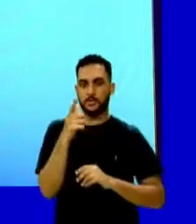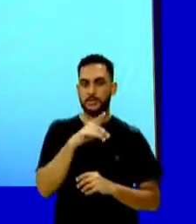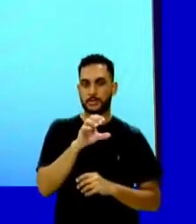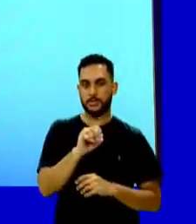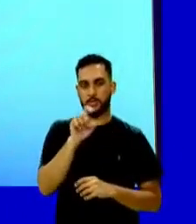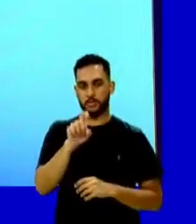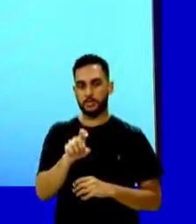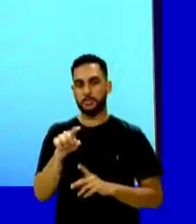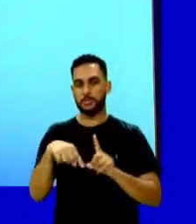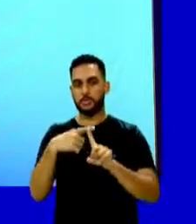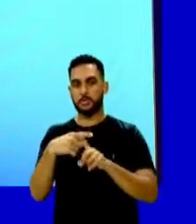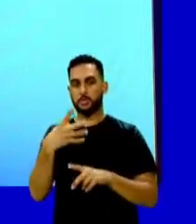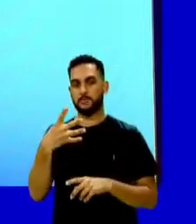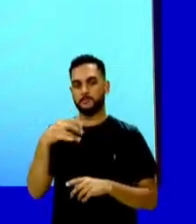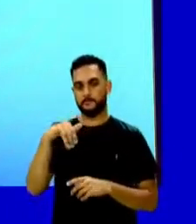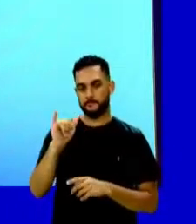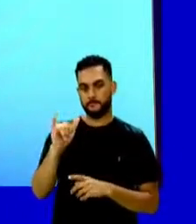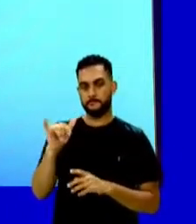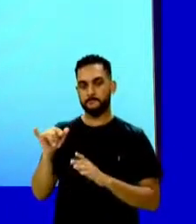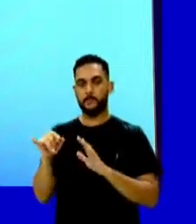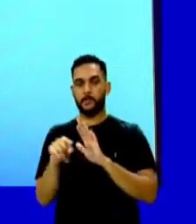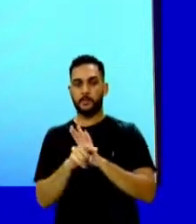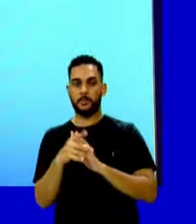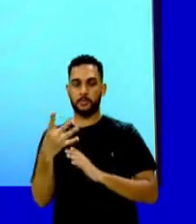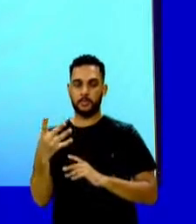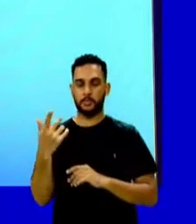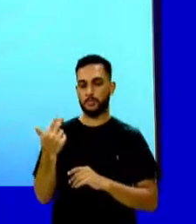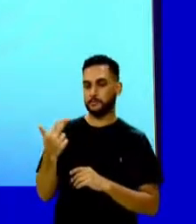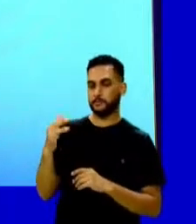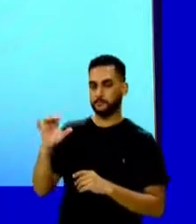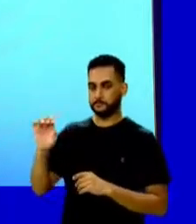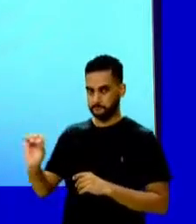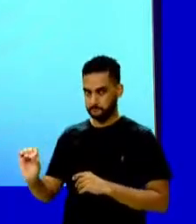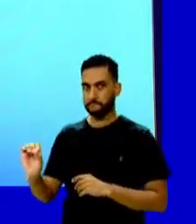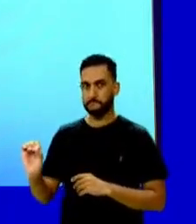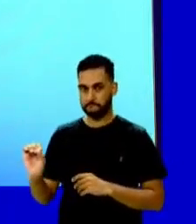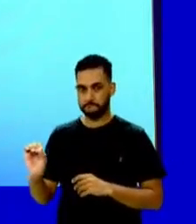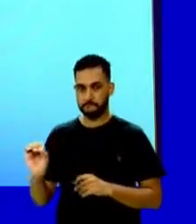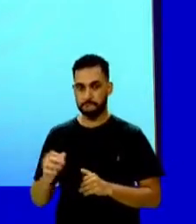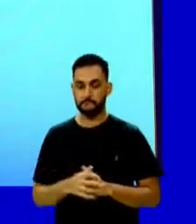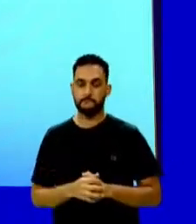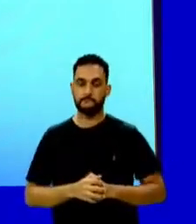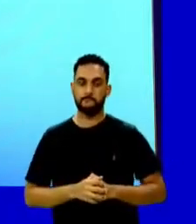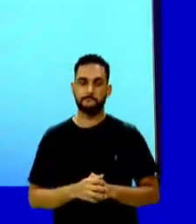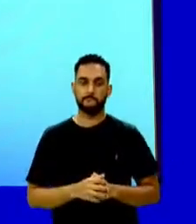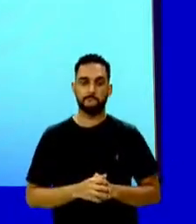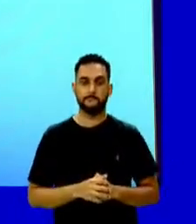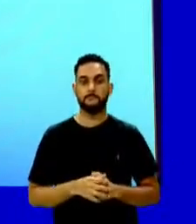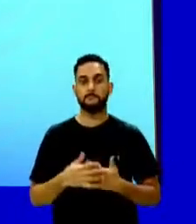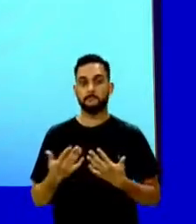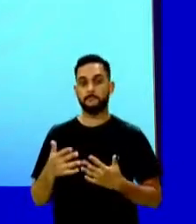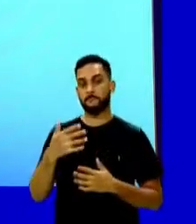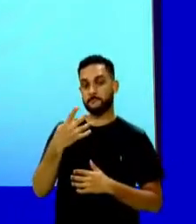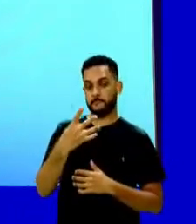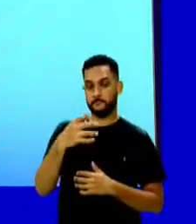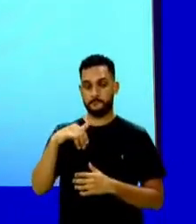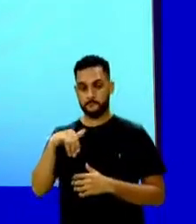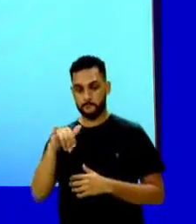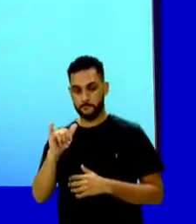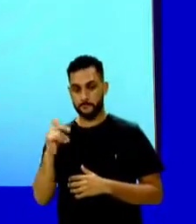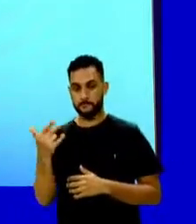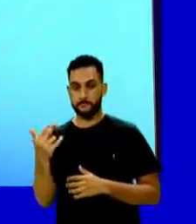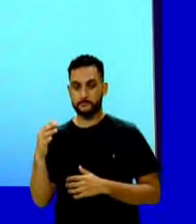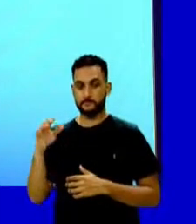+ 4y - 4 = 0 Então temos 4y